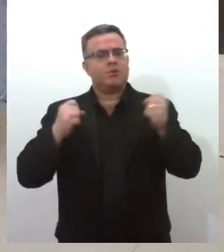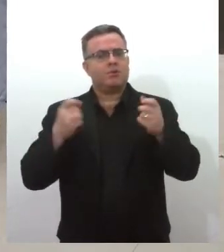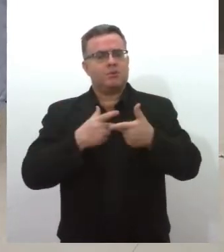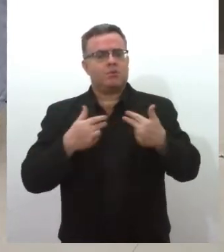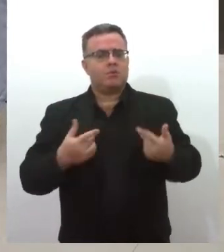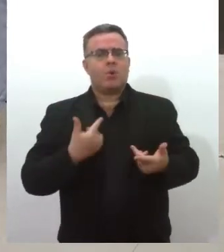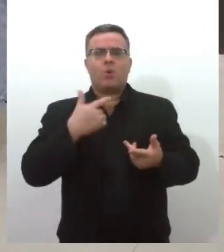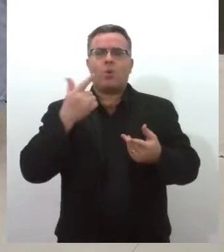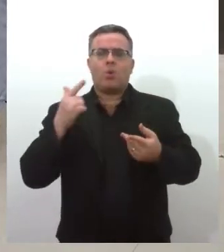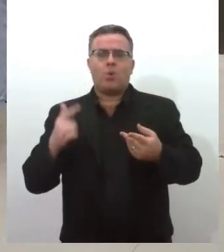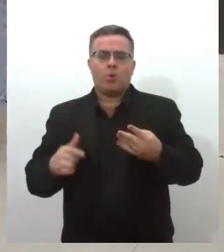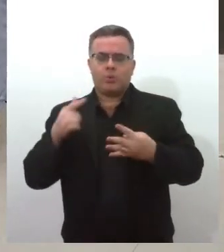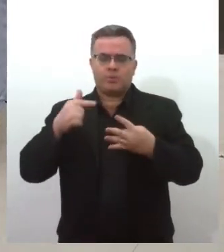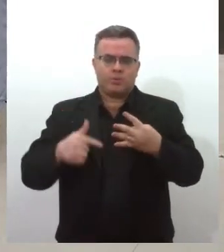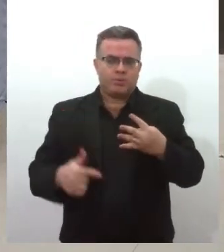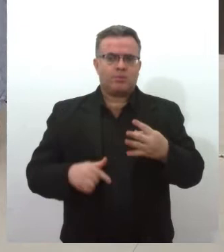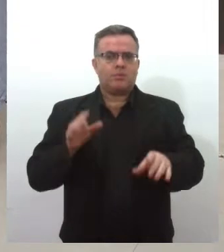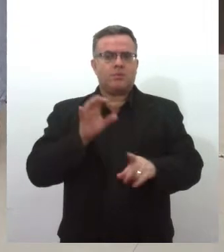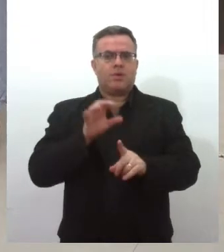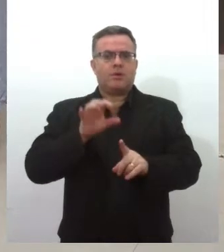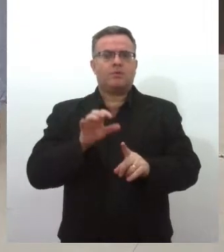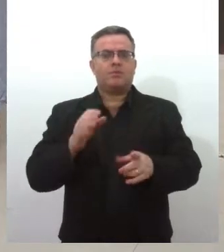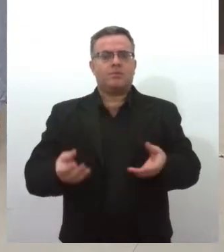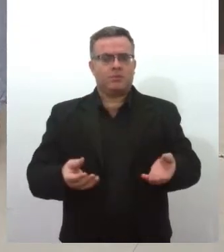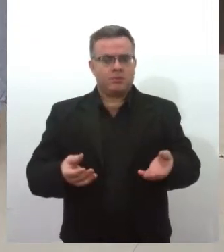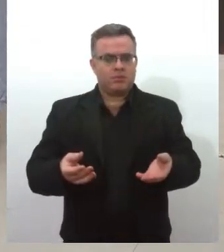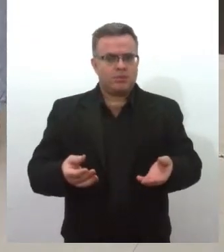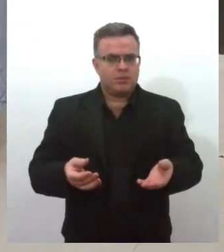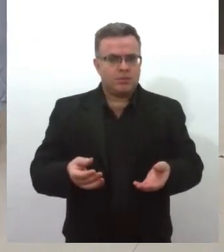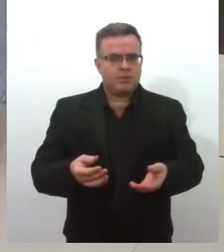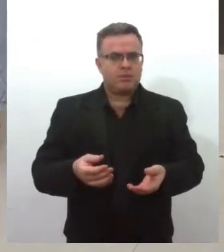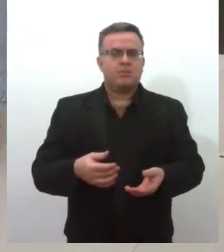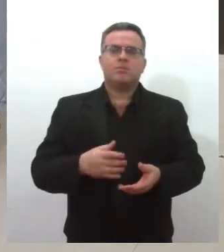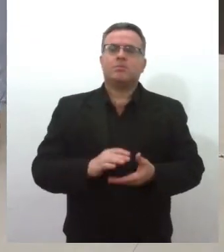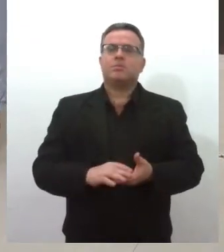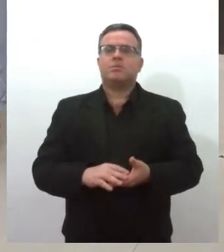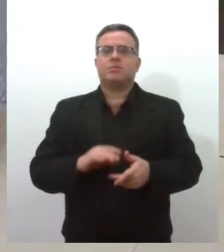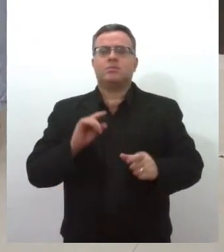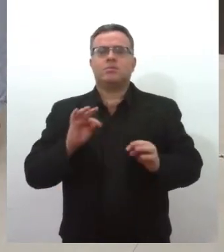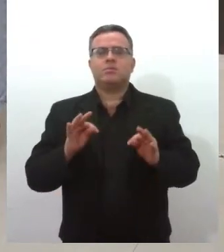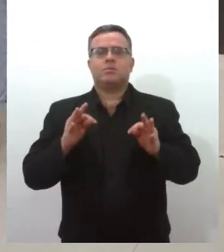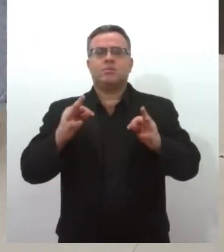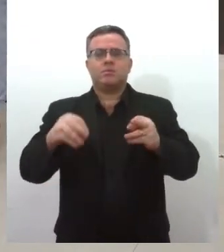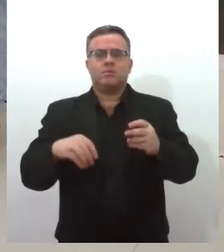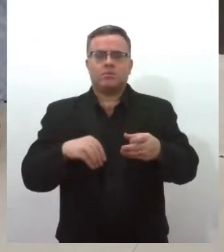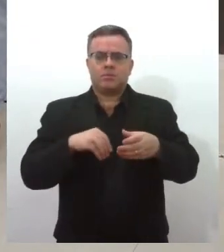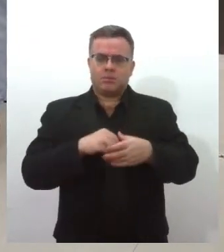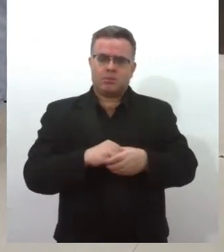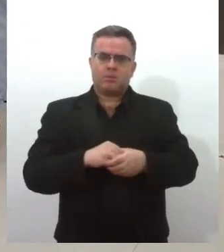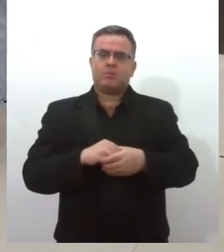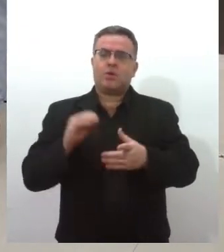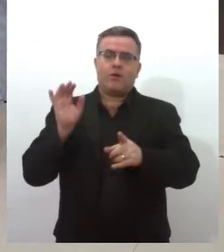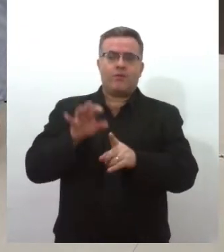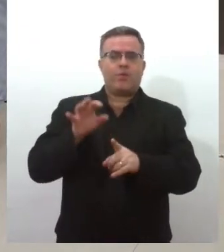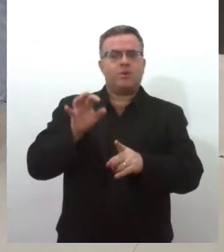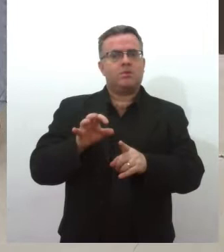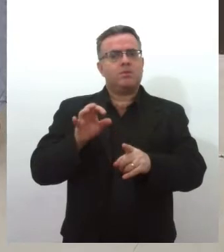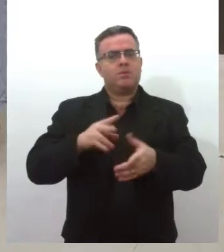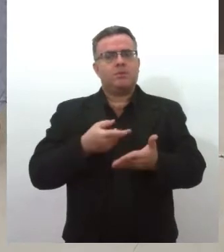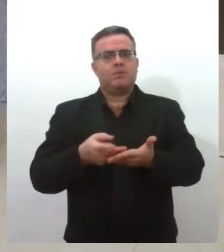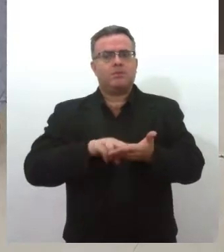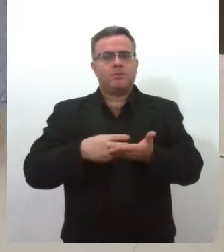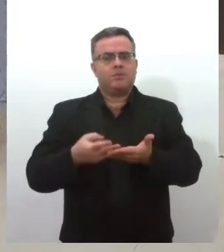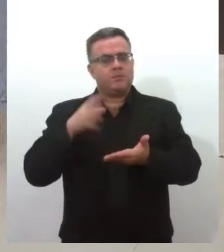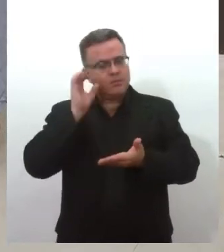ou tem outros fatores também que influenciam para esse problema de insônia? Tudo isso contribui. A gente sabe que os pilares da